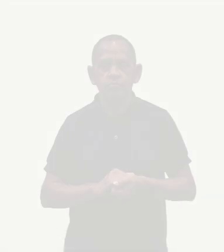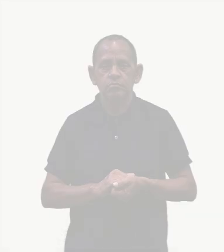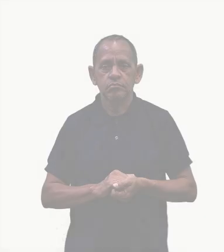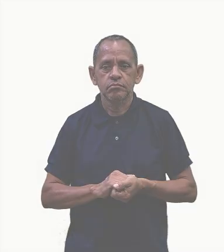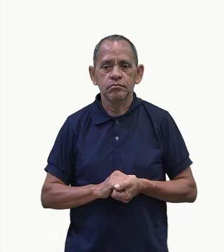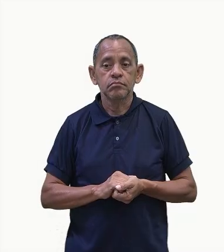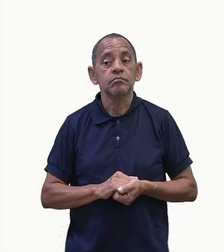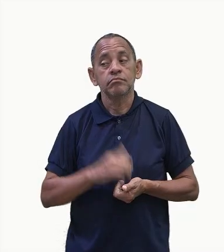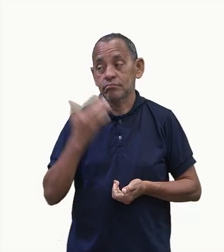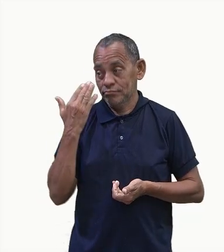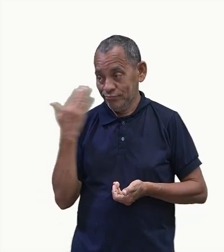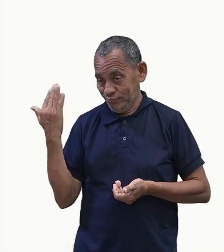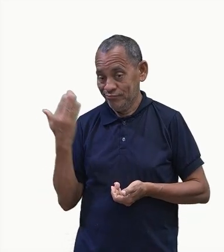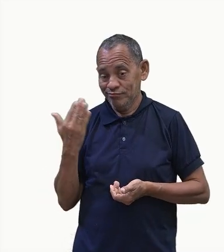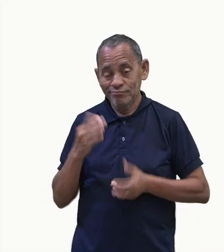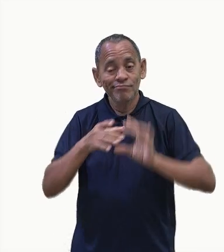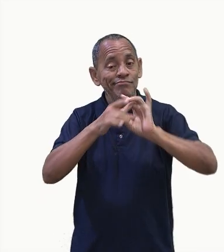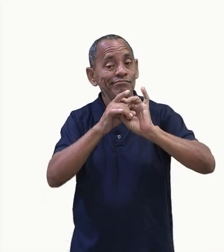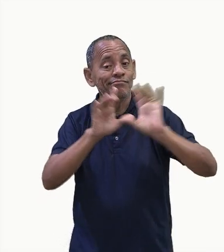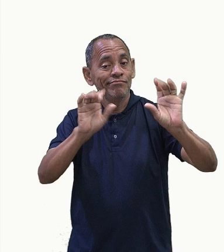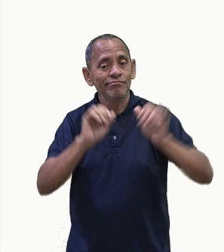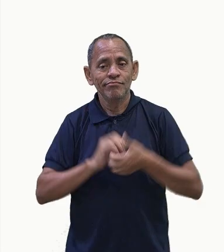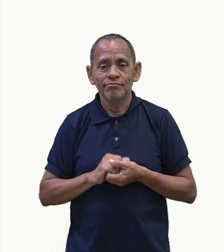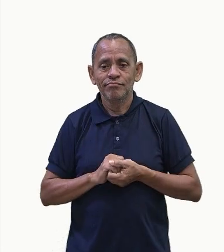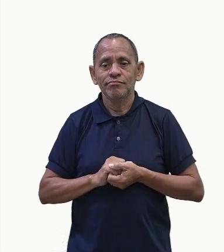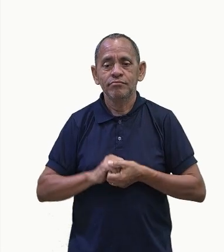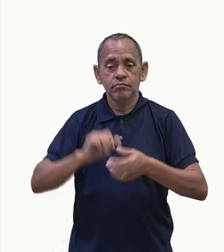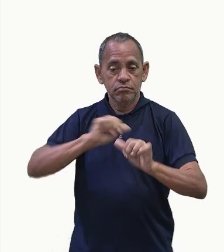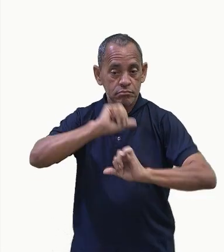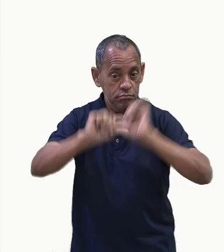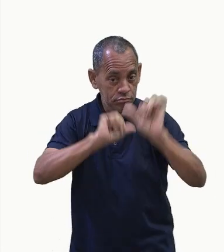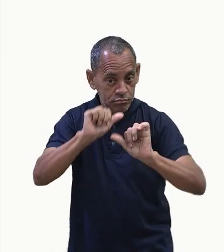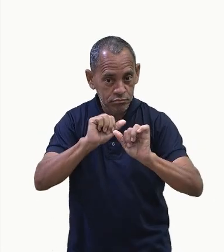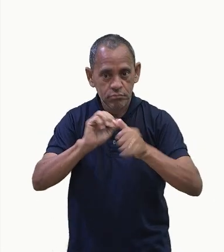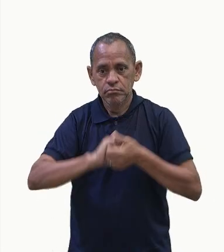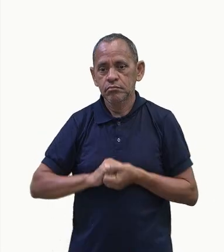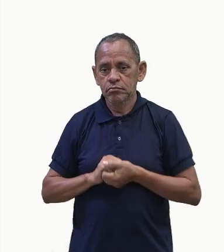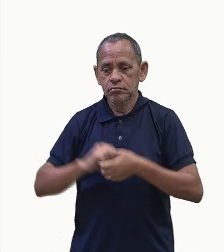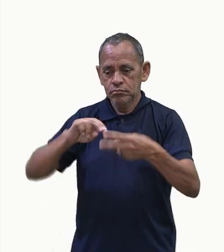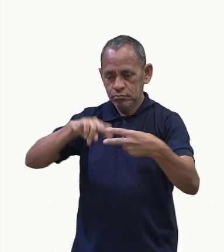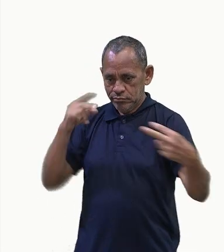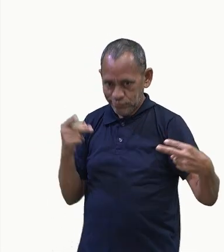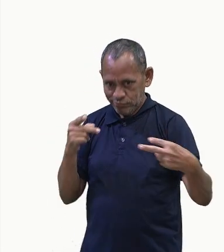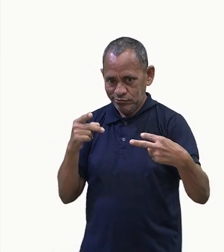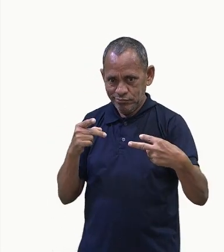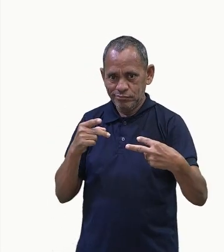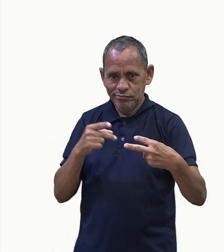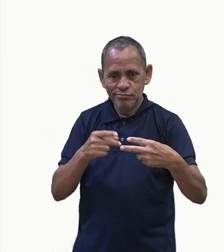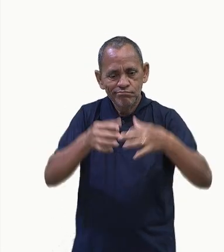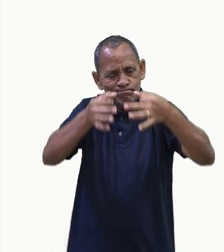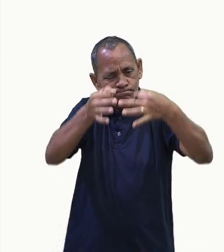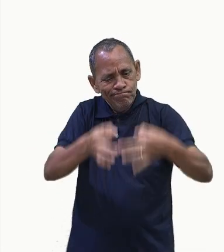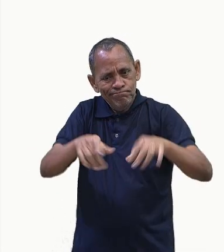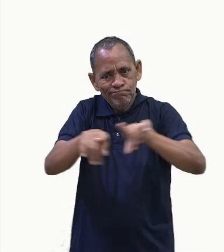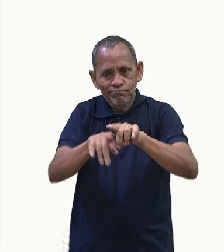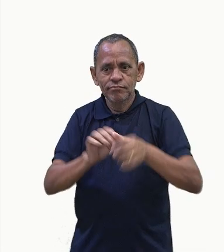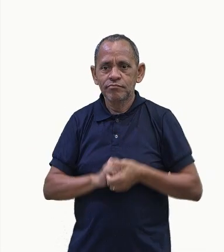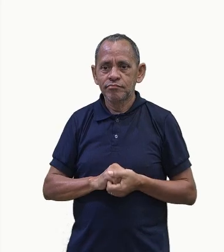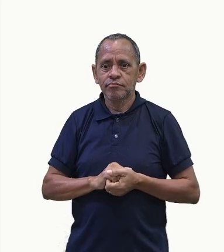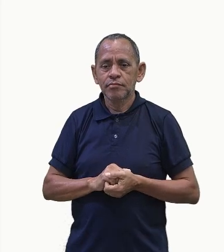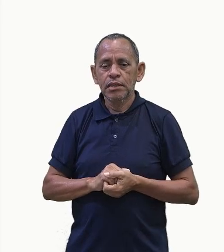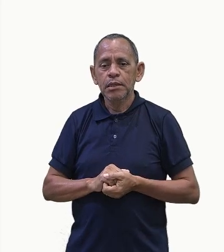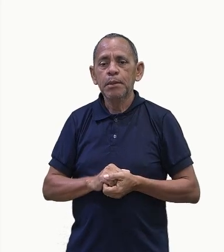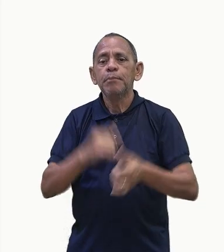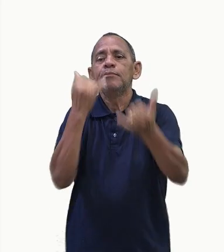com precisão. Essa tecnologia, ela é como se fosse uma